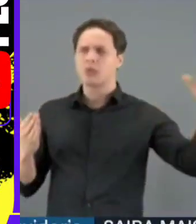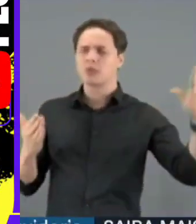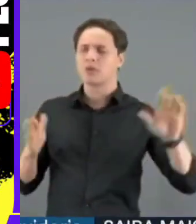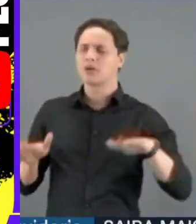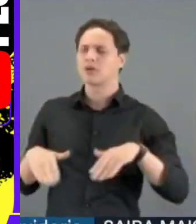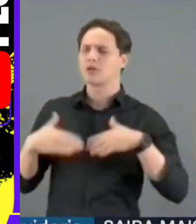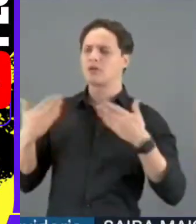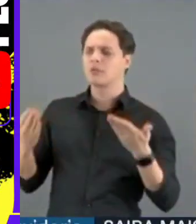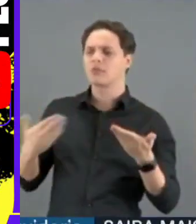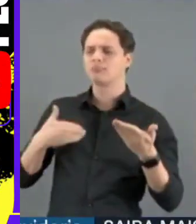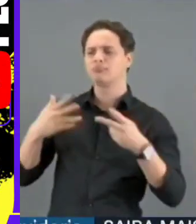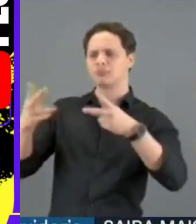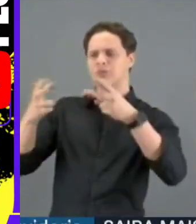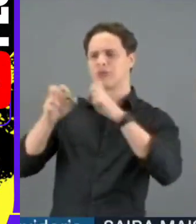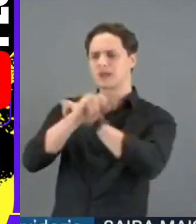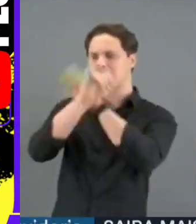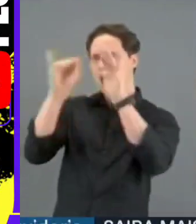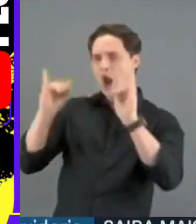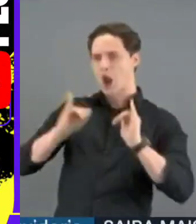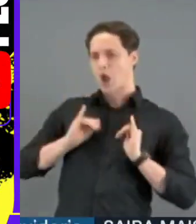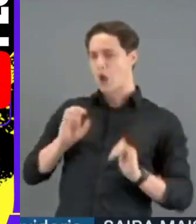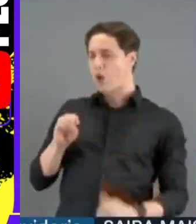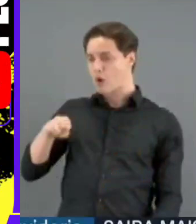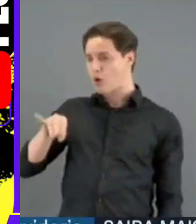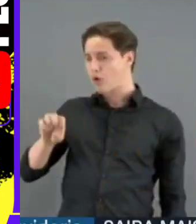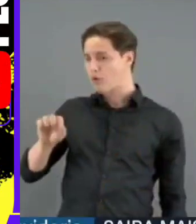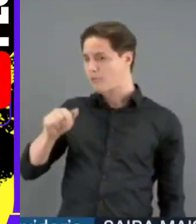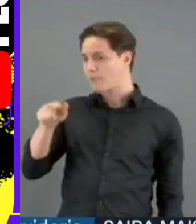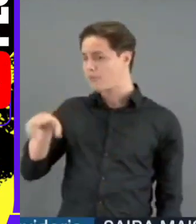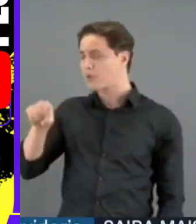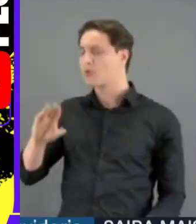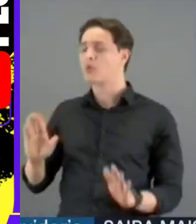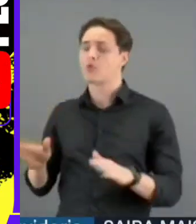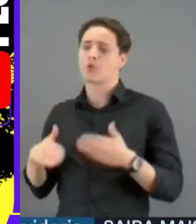Portanto, clara omissão. Qual é a atribuição,